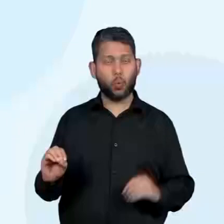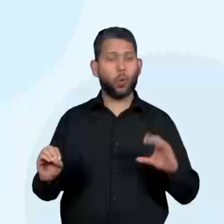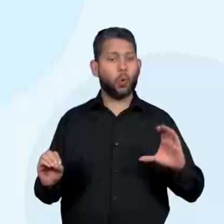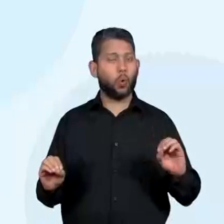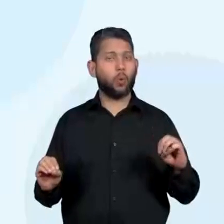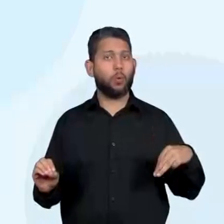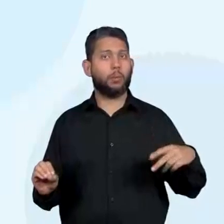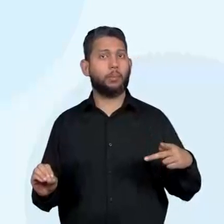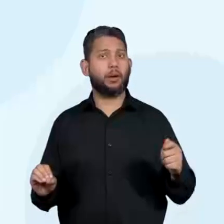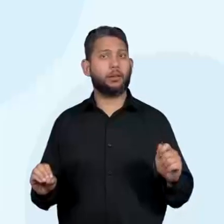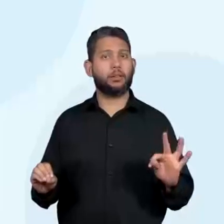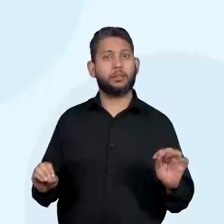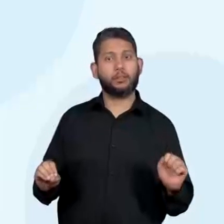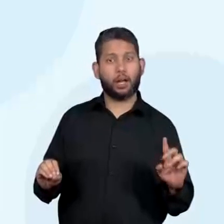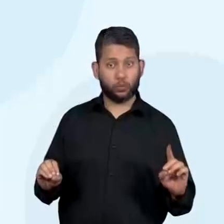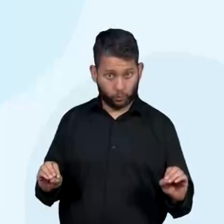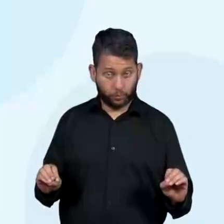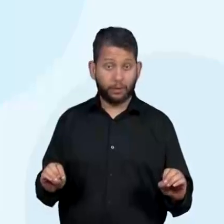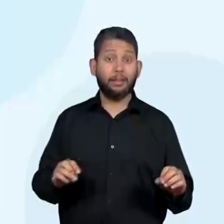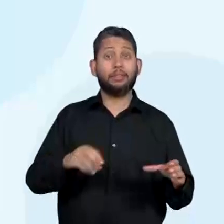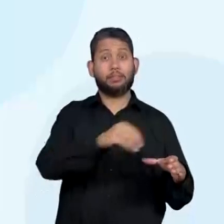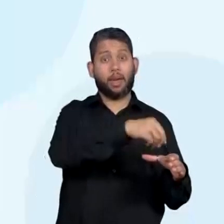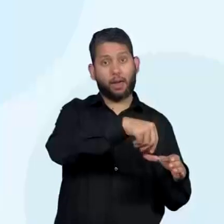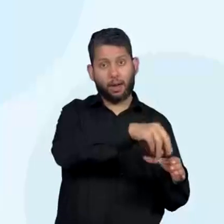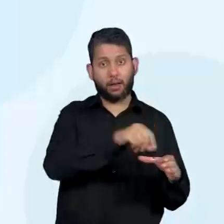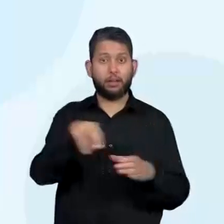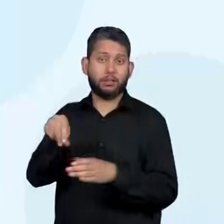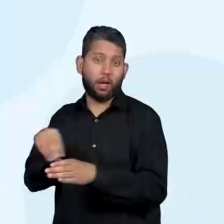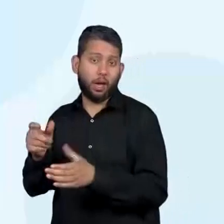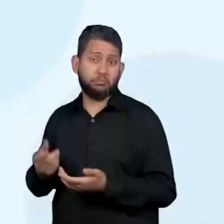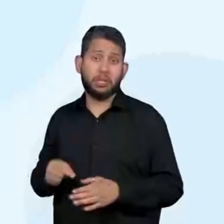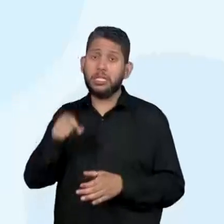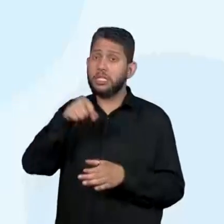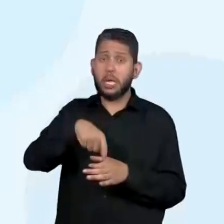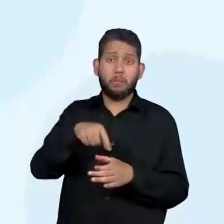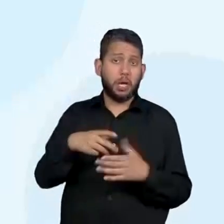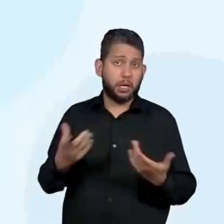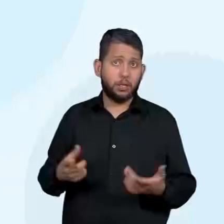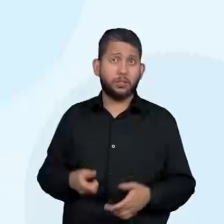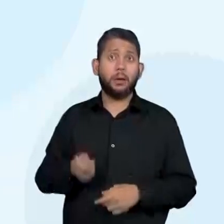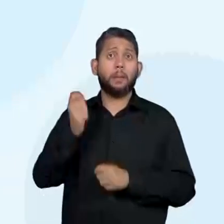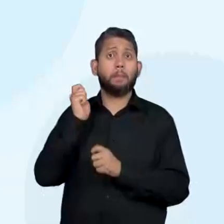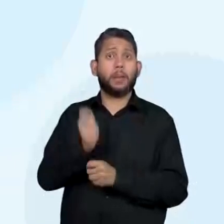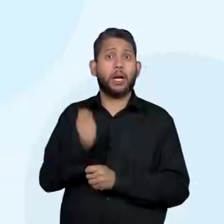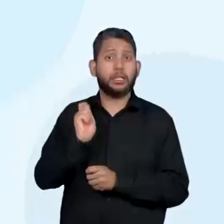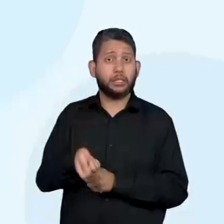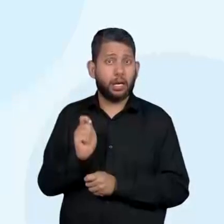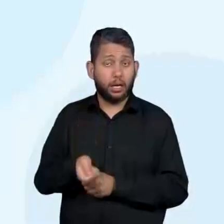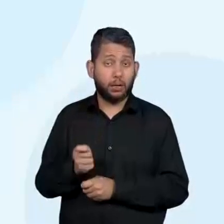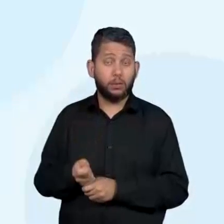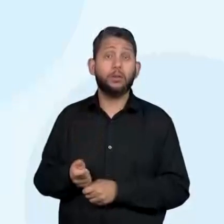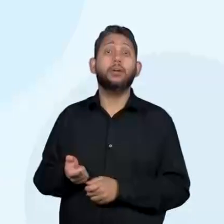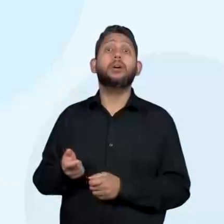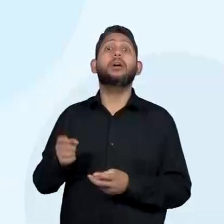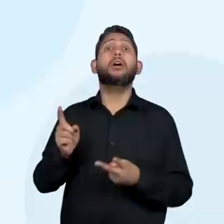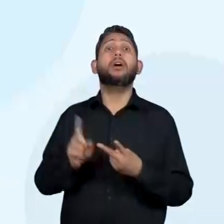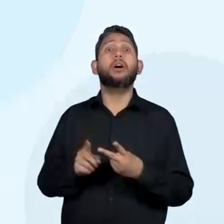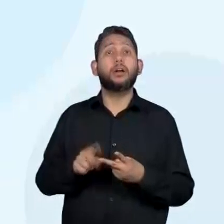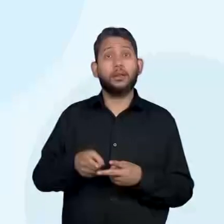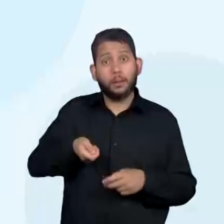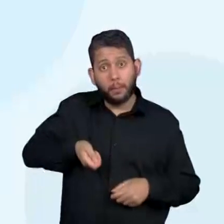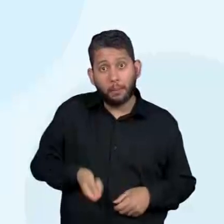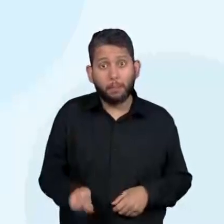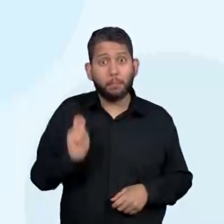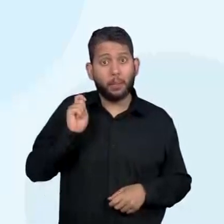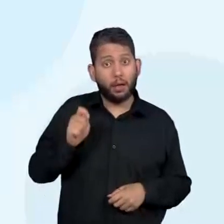Terra para os dois vasos, sementes, qualquer tipo de semente, uhum, martelo ou socador de alho, espátula